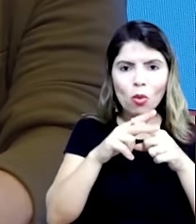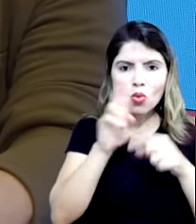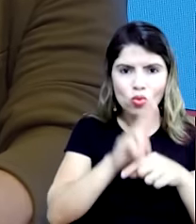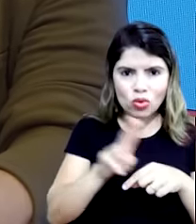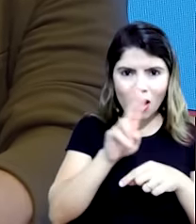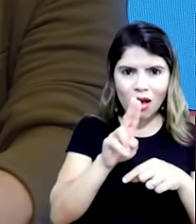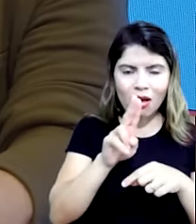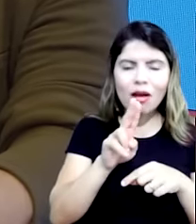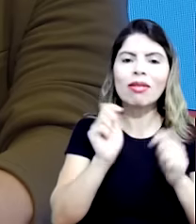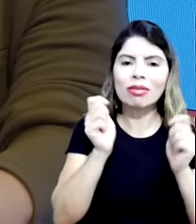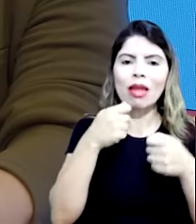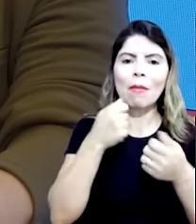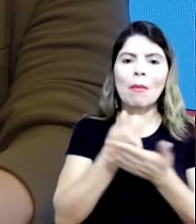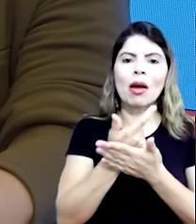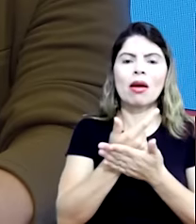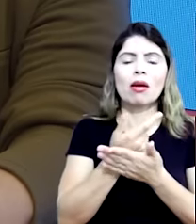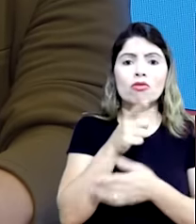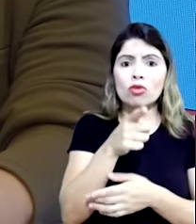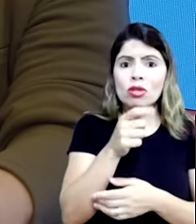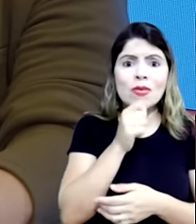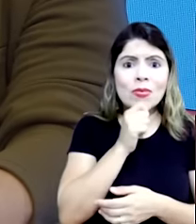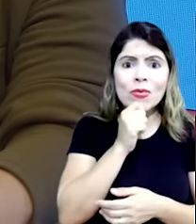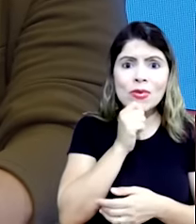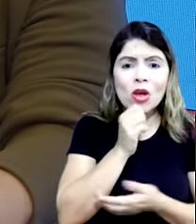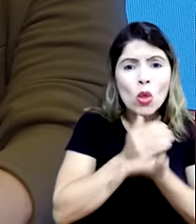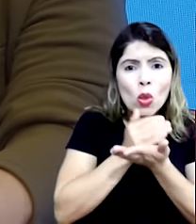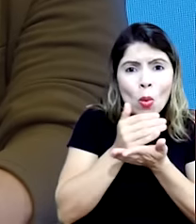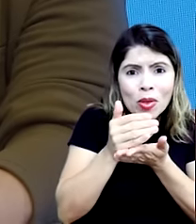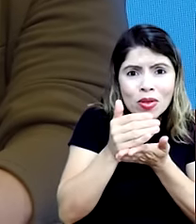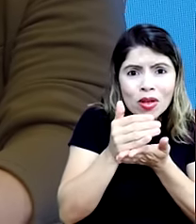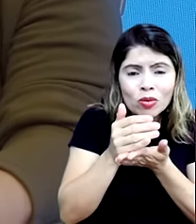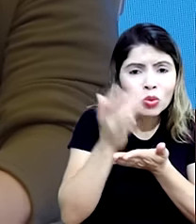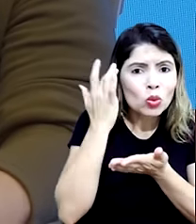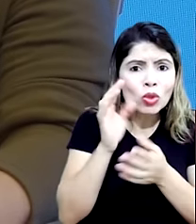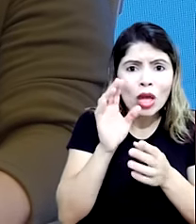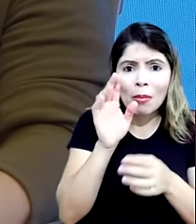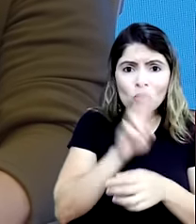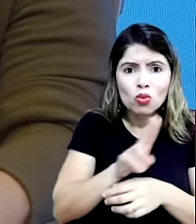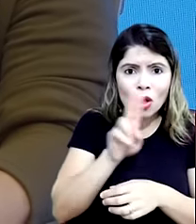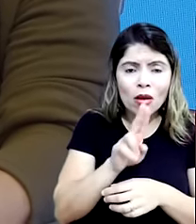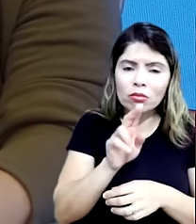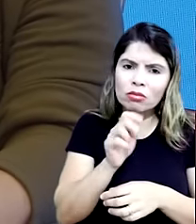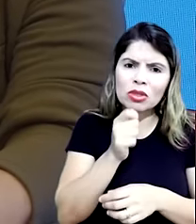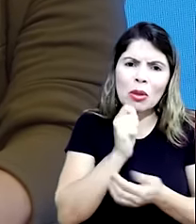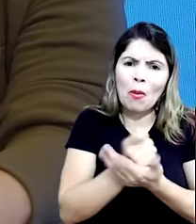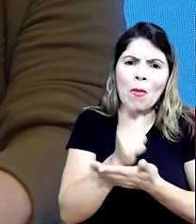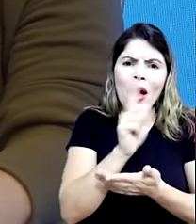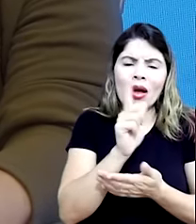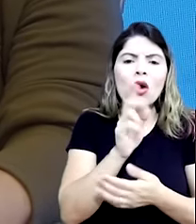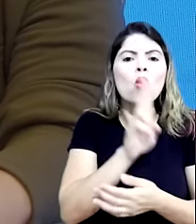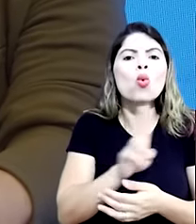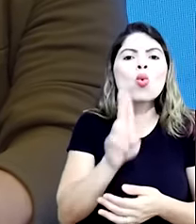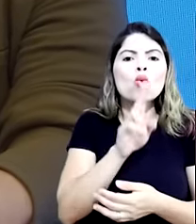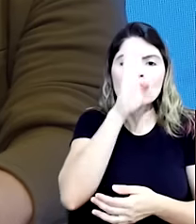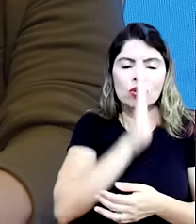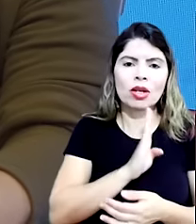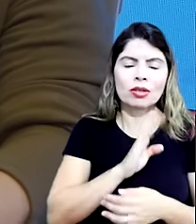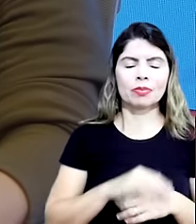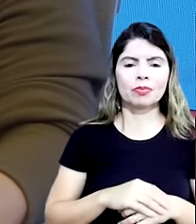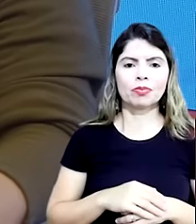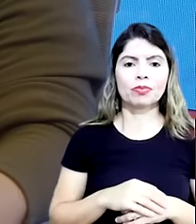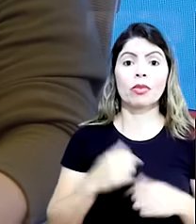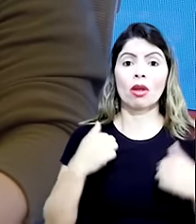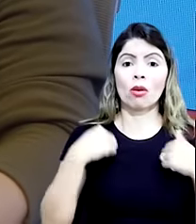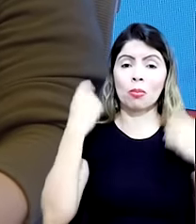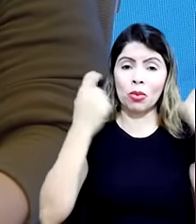compensa você pagar ele e aí vem uma outra coisa né pessoal a gente tá falando de aplicativo e me preocupa muito quando as pessoas às vezes querem